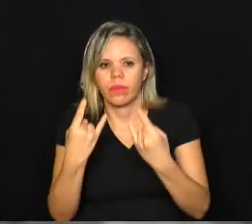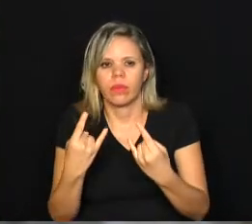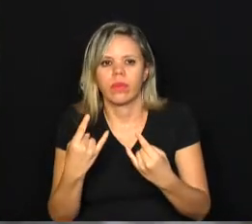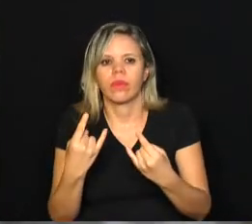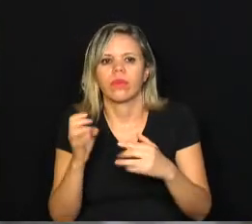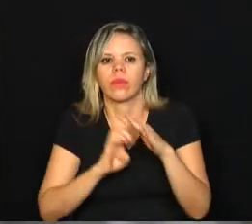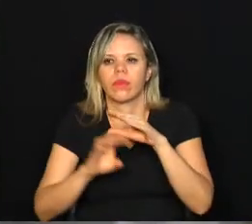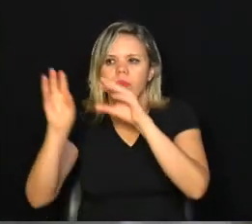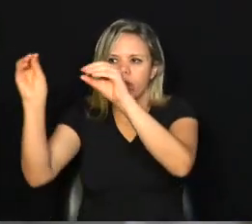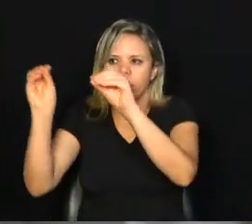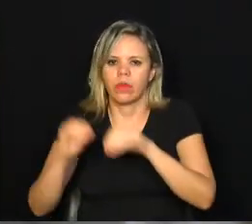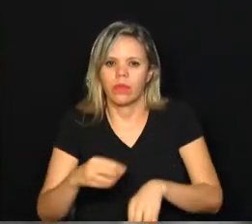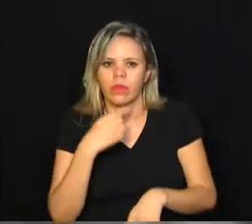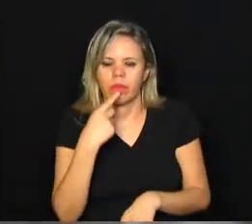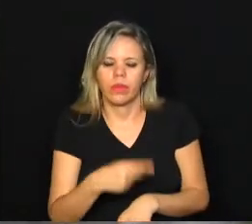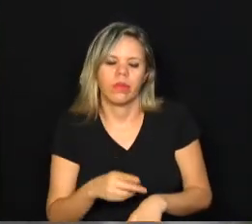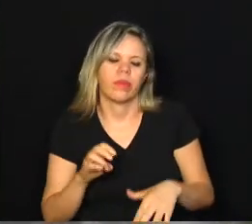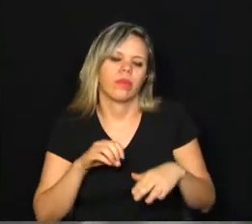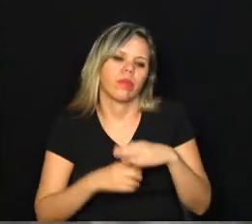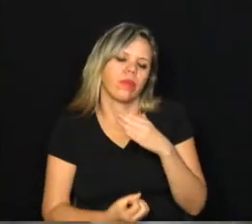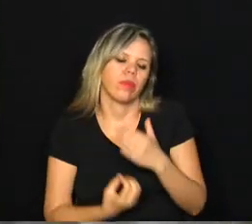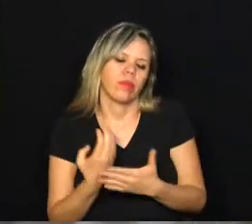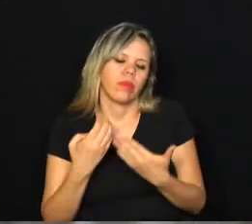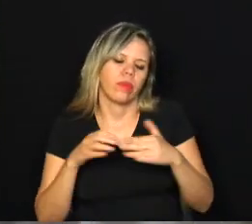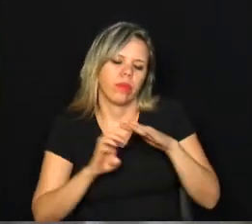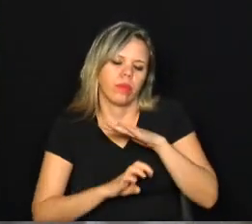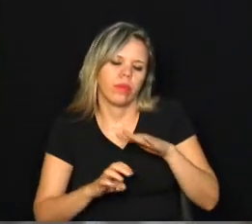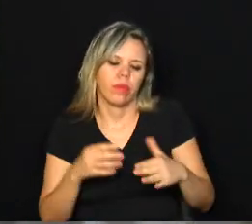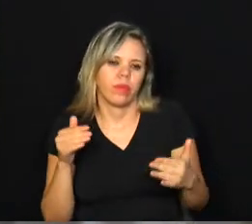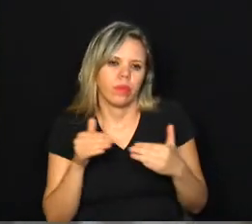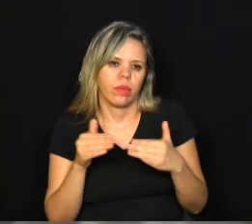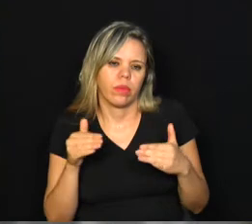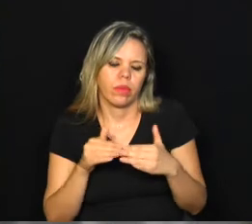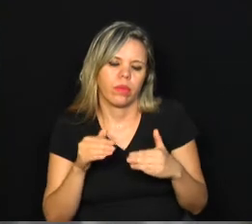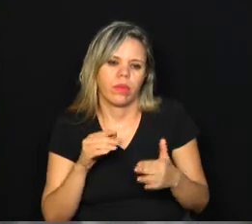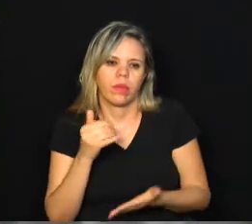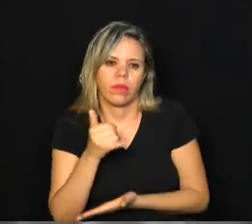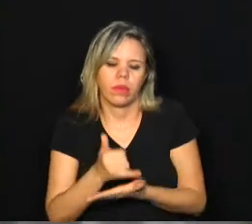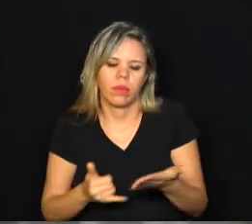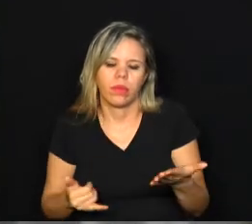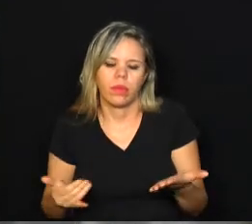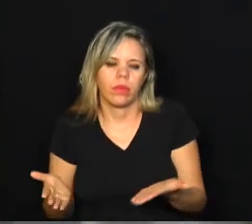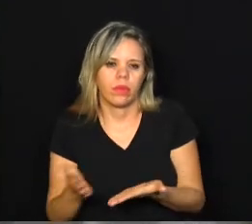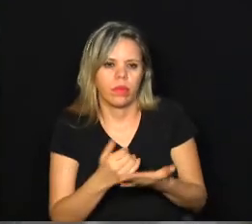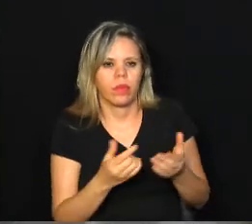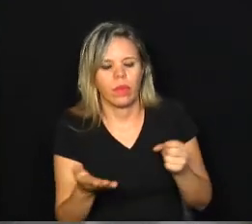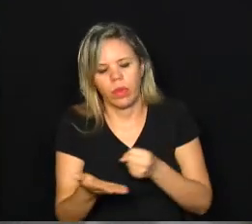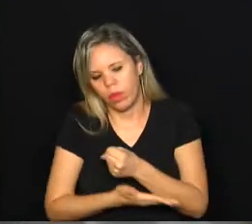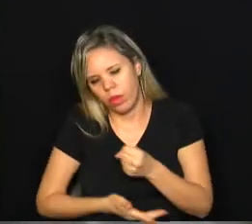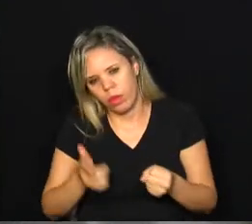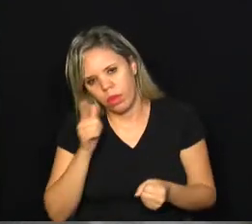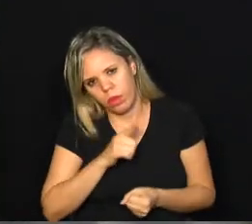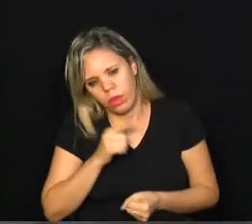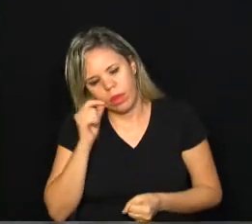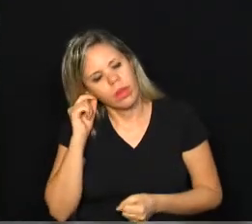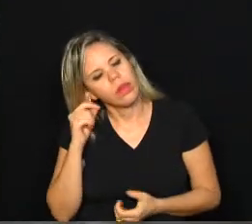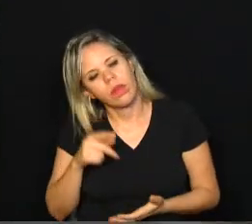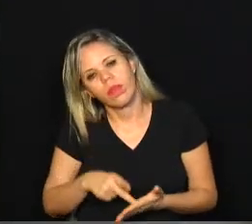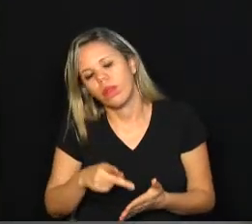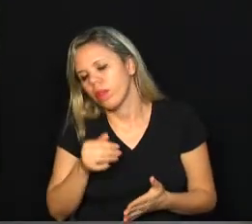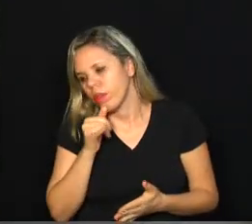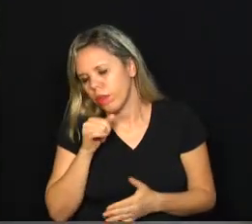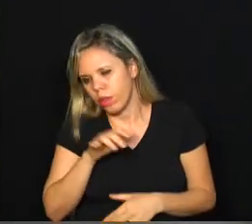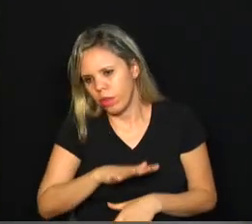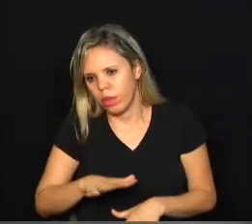pessoas? E eu concordo plenamente, a guerra de incentivos fiscais ela é muito rasa e ela acaba, na verdade, do ponto de vista